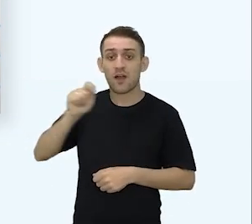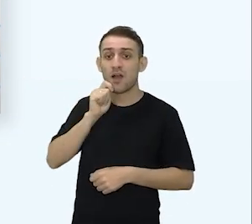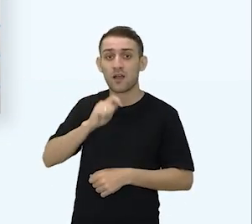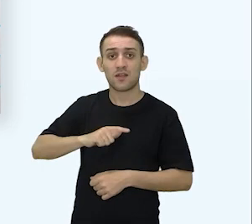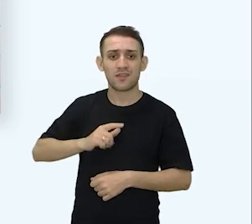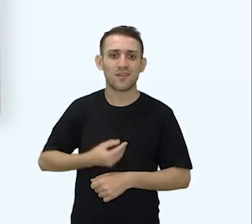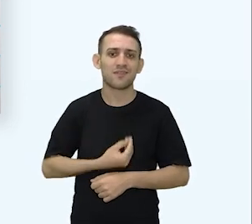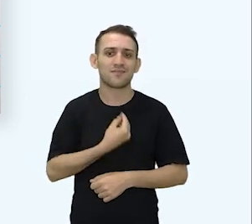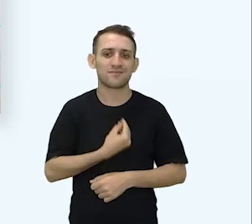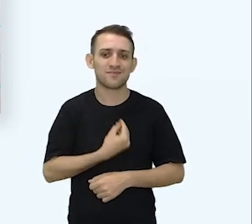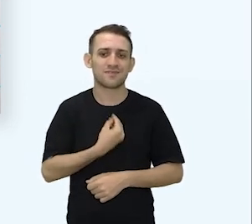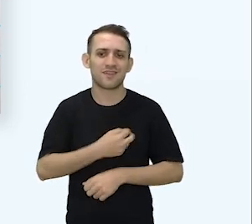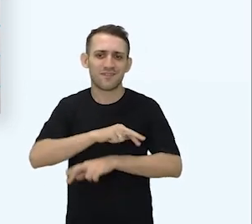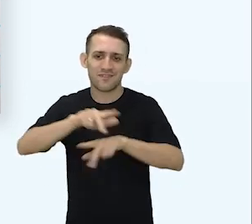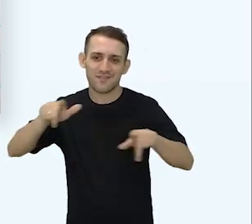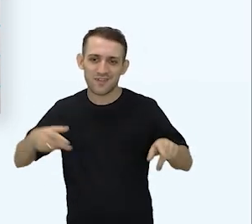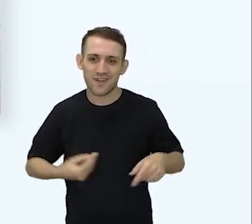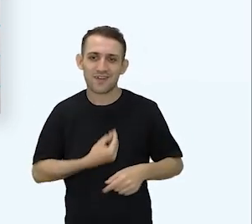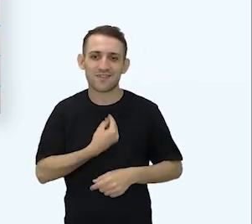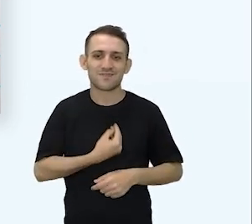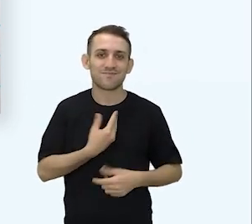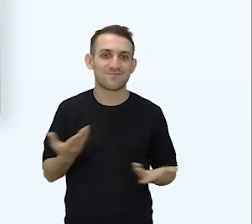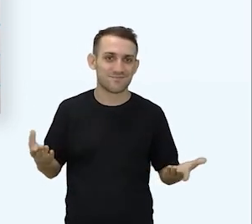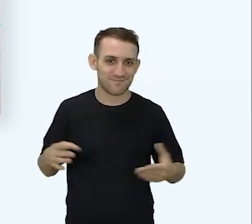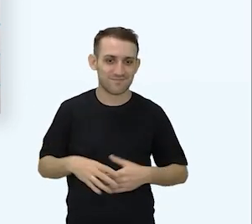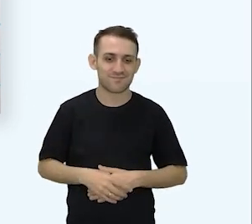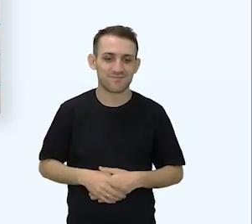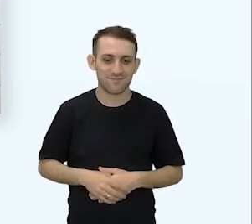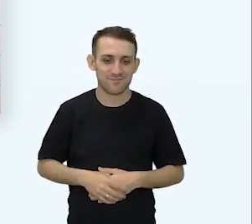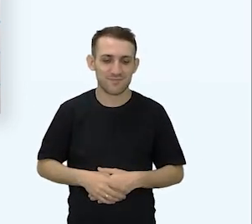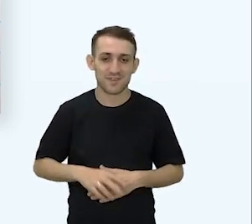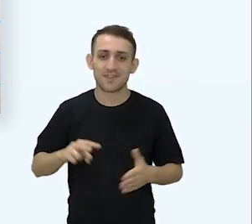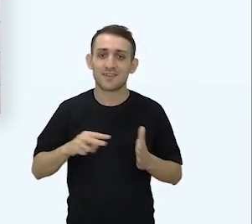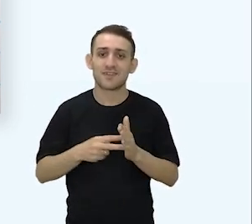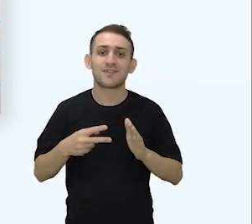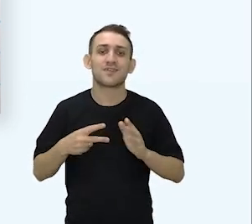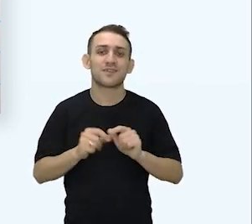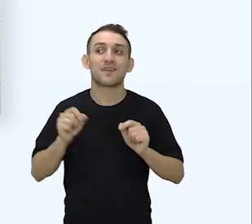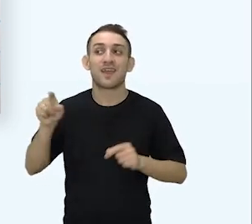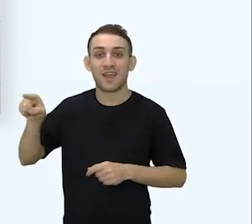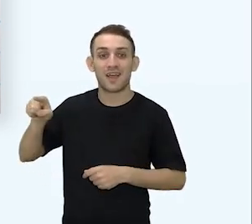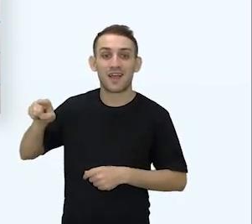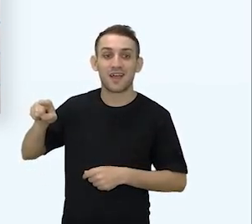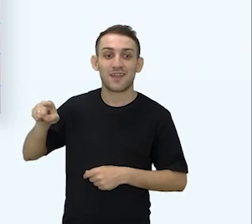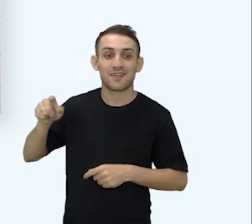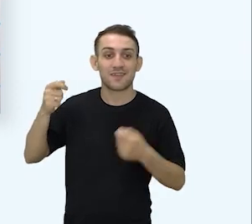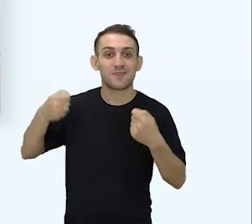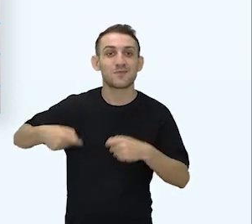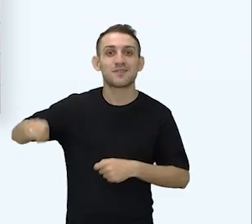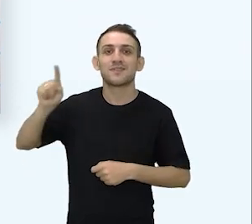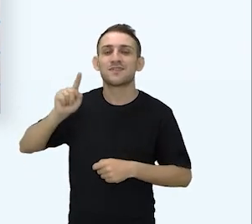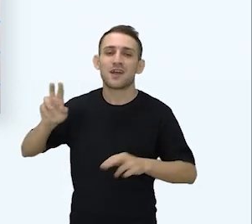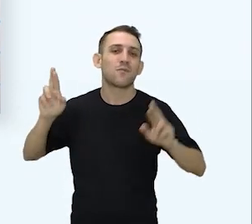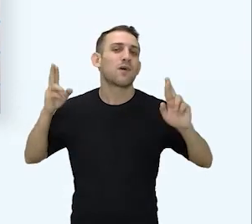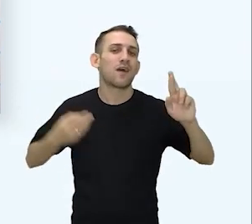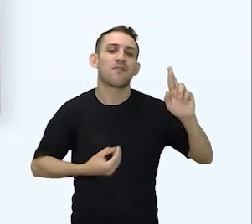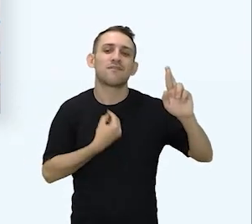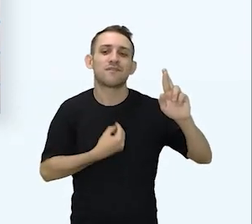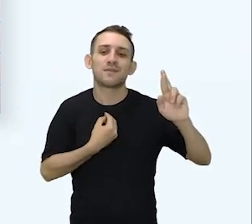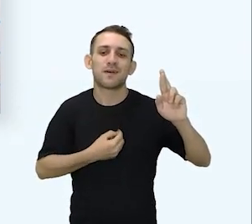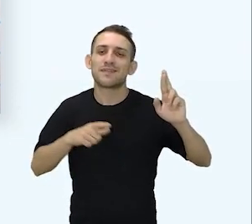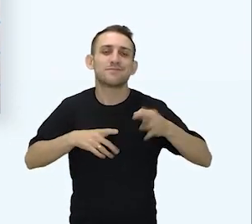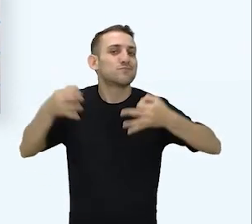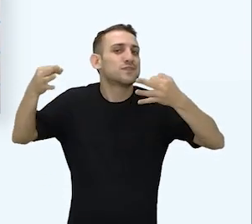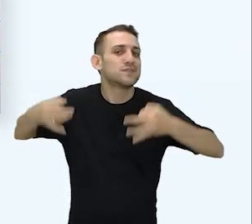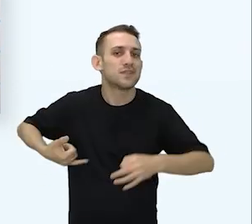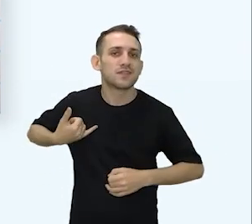tenha muitos anos de vida pela frente. Ou seja, Juliana não deve usar a expectativa de vida para ter certeza